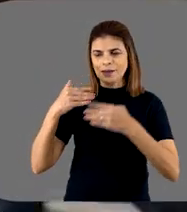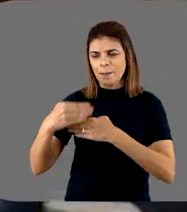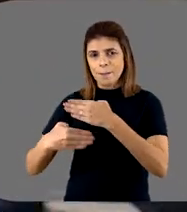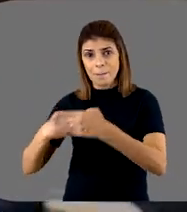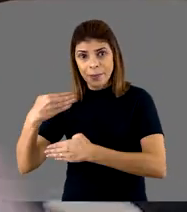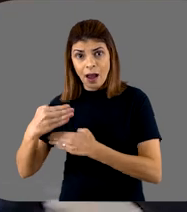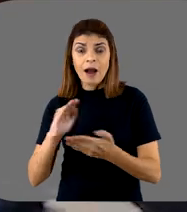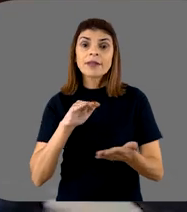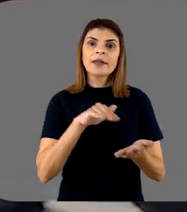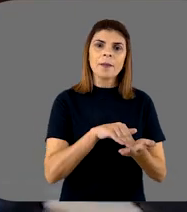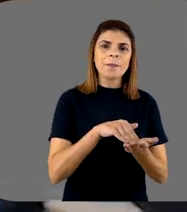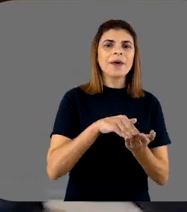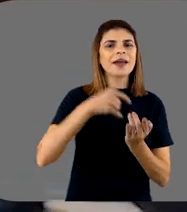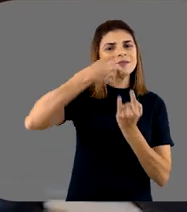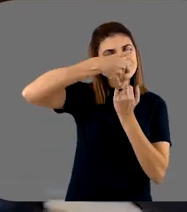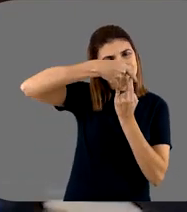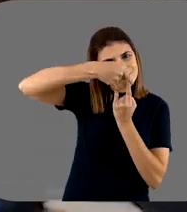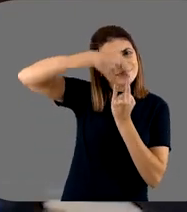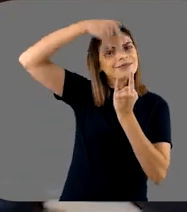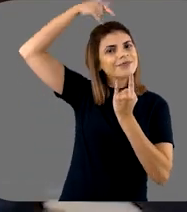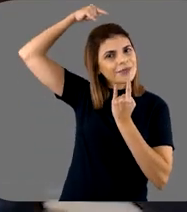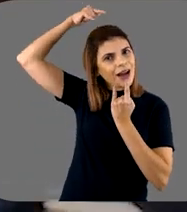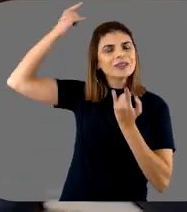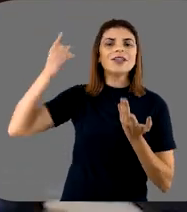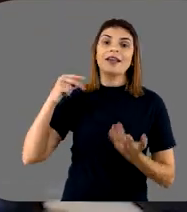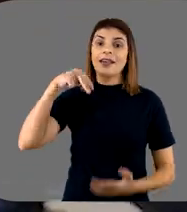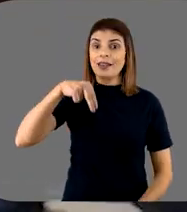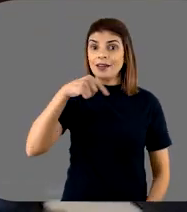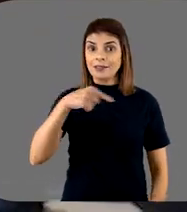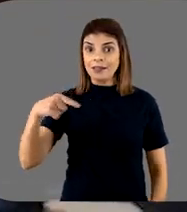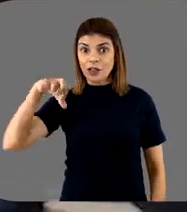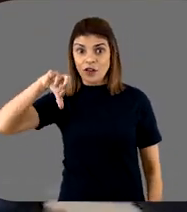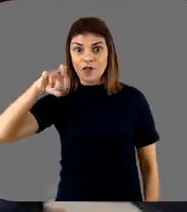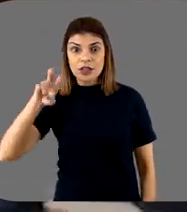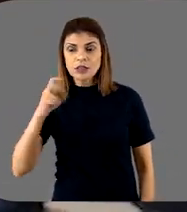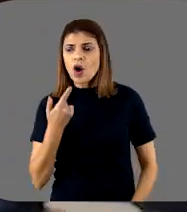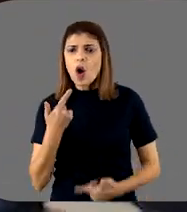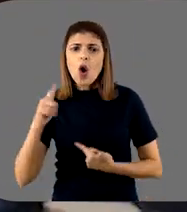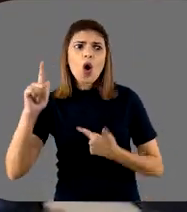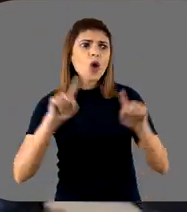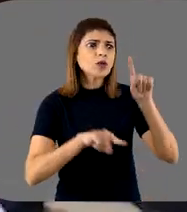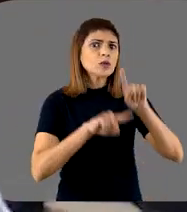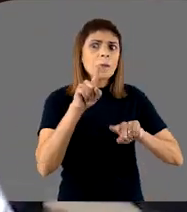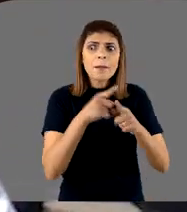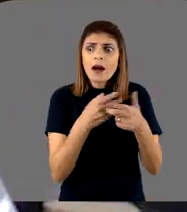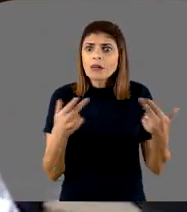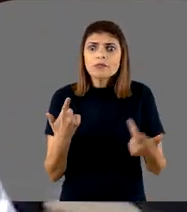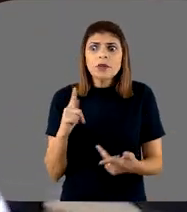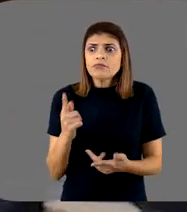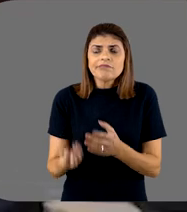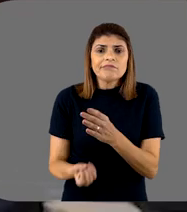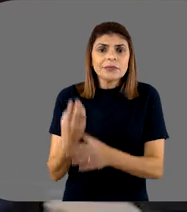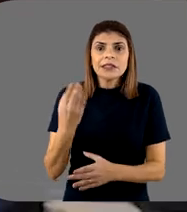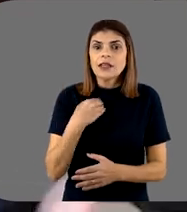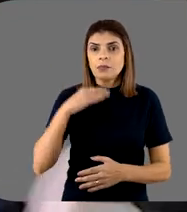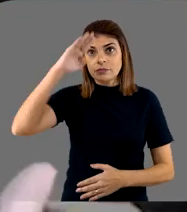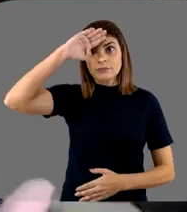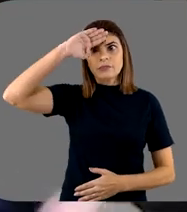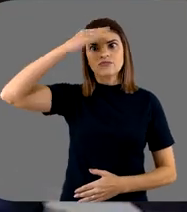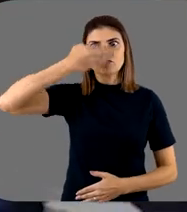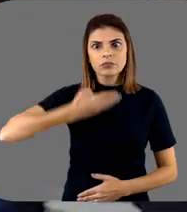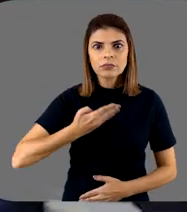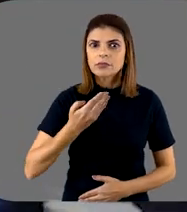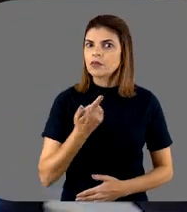a N95 então assim foi uma novidade outros itens que a gente não tinha para comprar porque não eram produzidos as